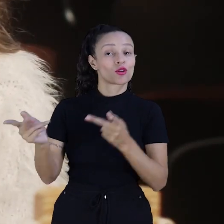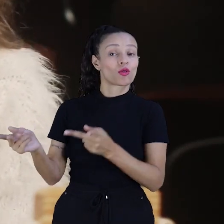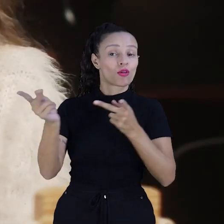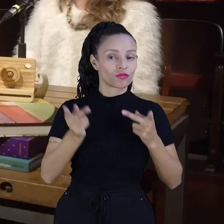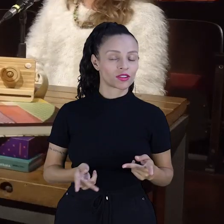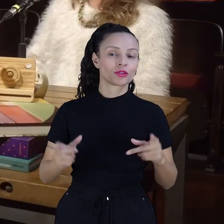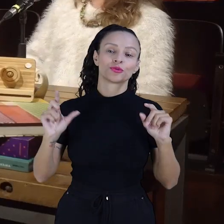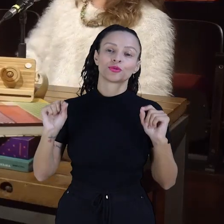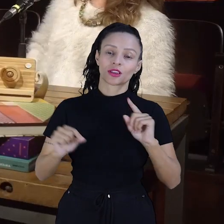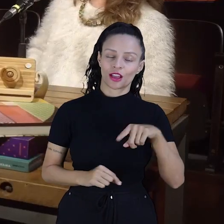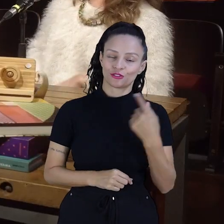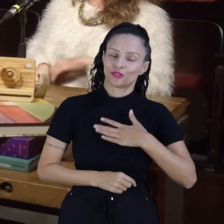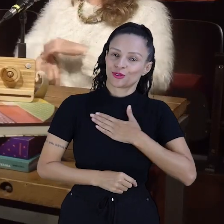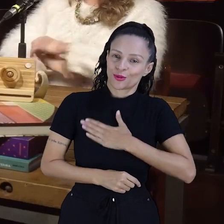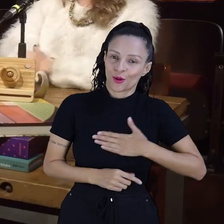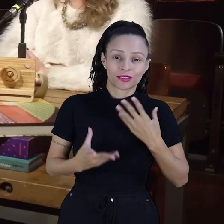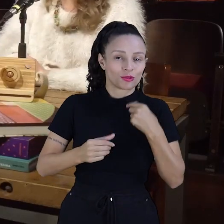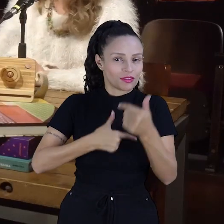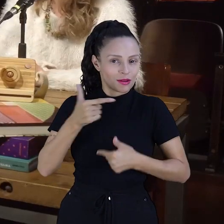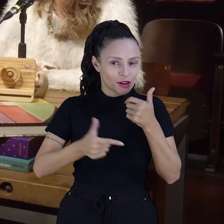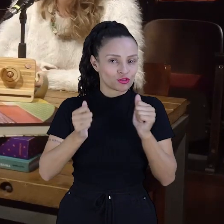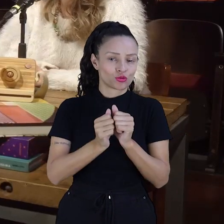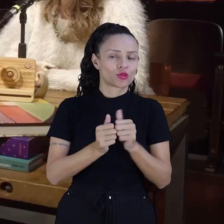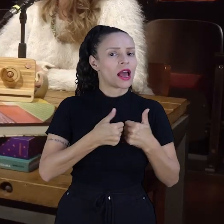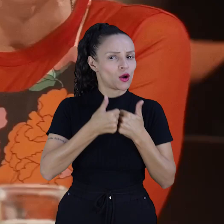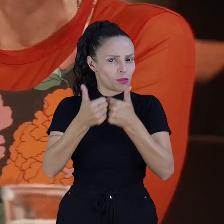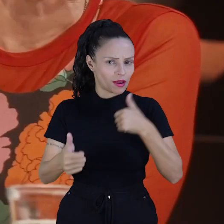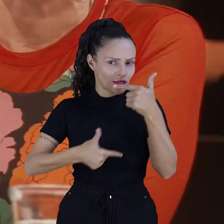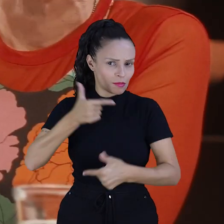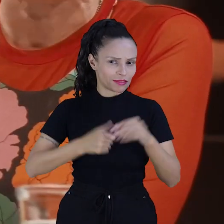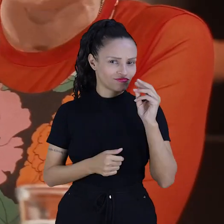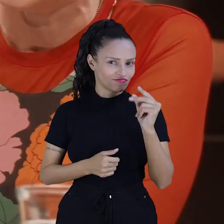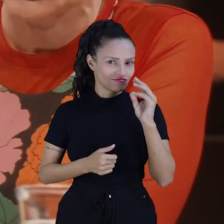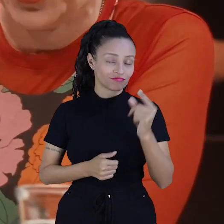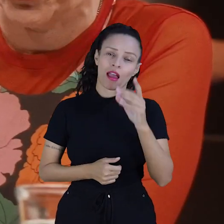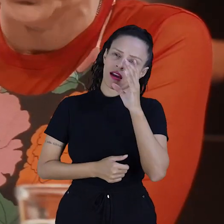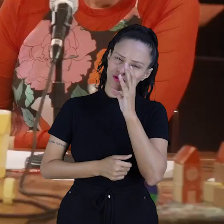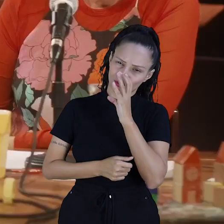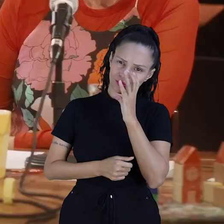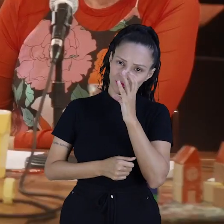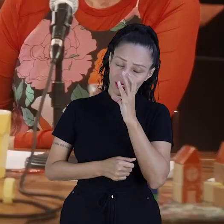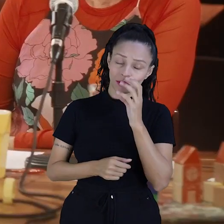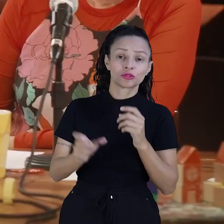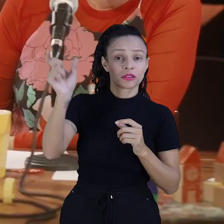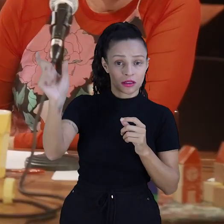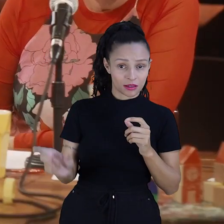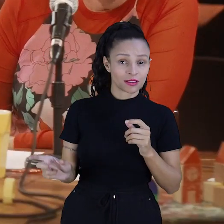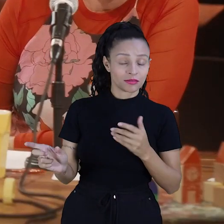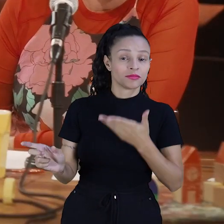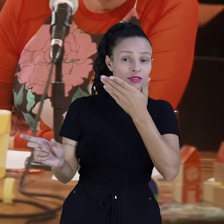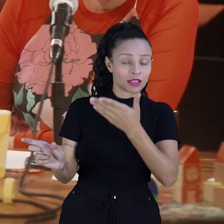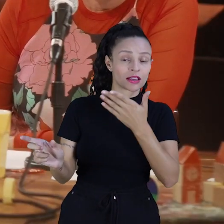gente trouxe um convidado que a gente gosta muito de trabalhar, acompanha o trabalho há muito tempo.